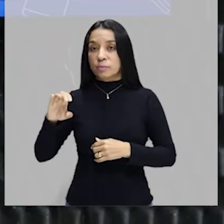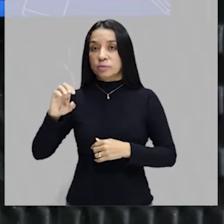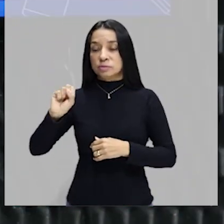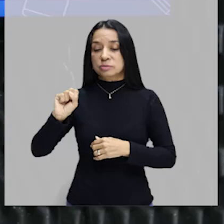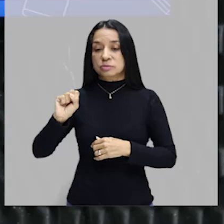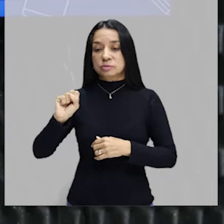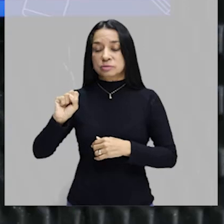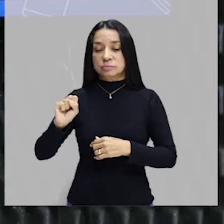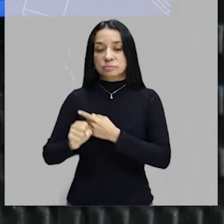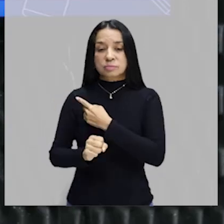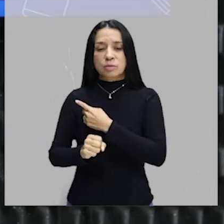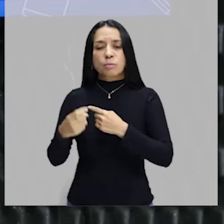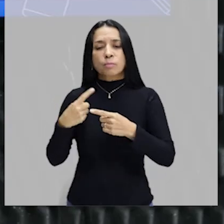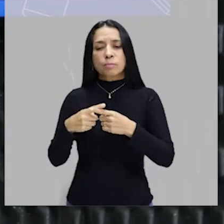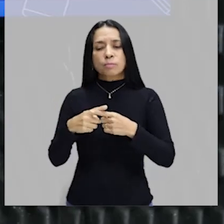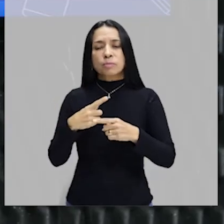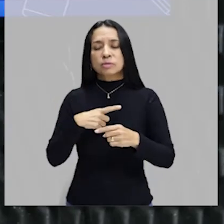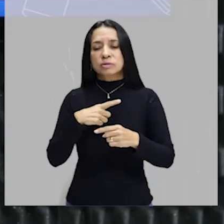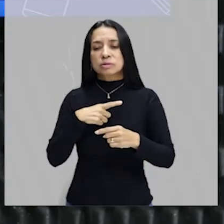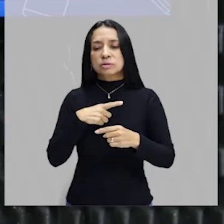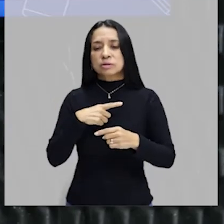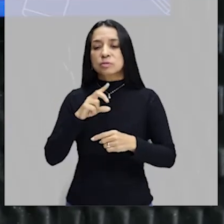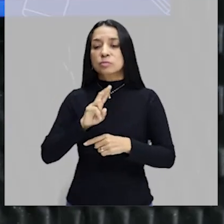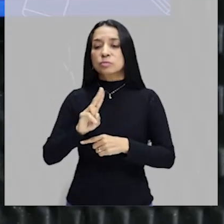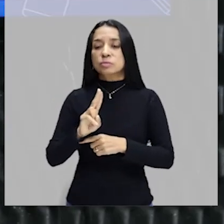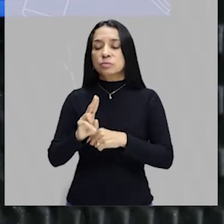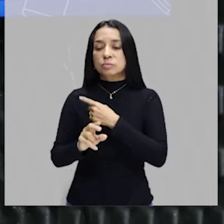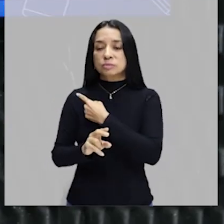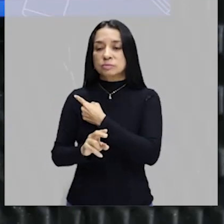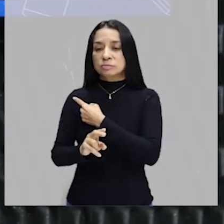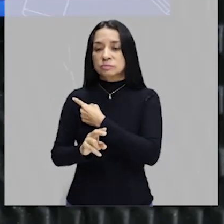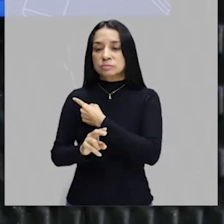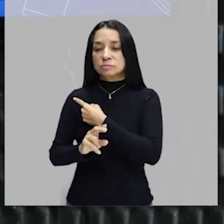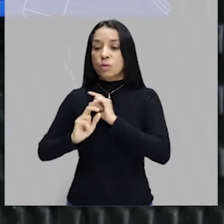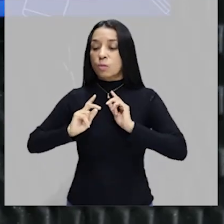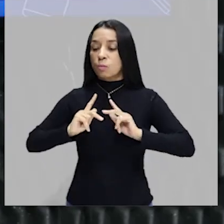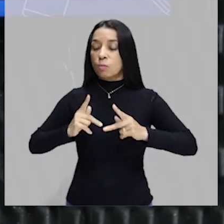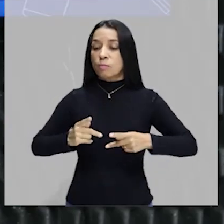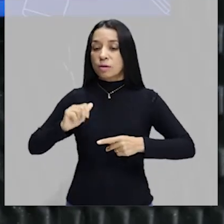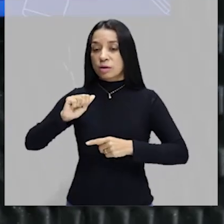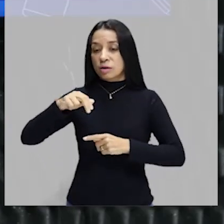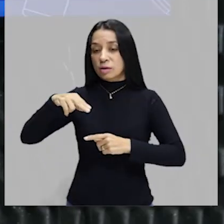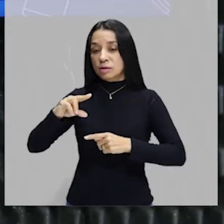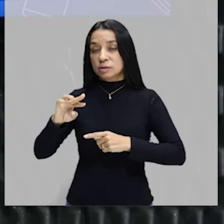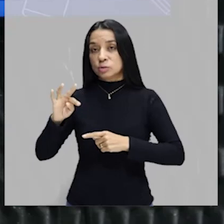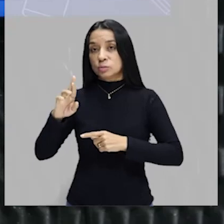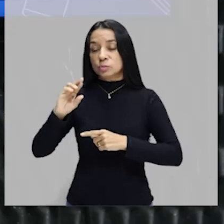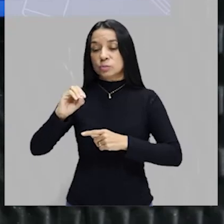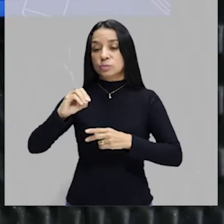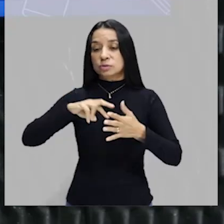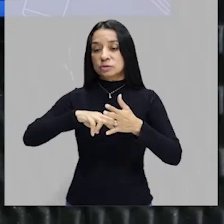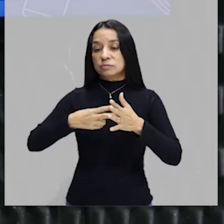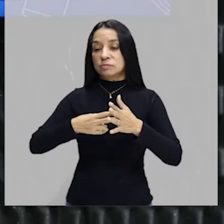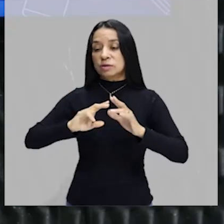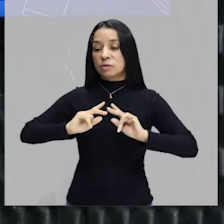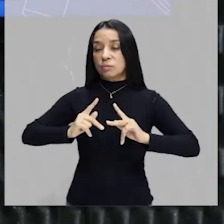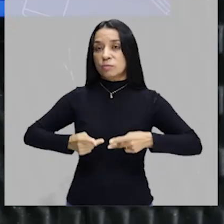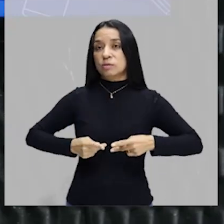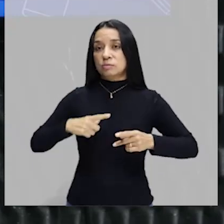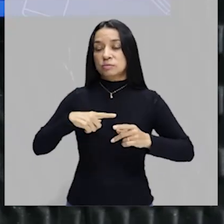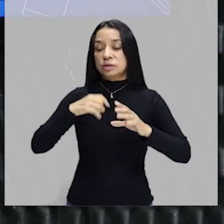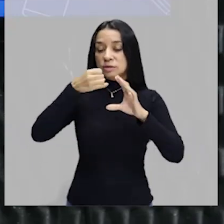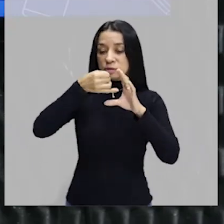antropóide, por que tem esse nome antropóide? Antro quer dizer de humano, tá? É semelhante a seres humanos, tem